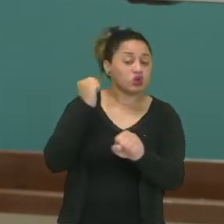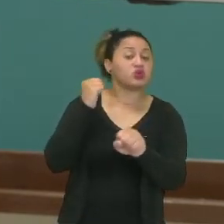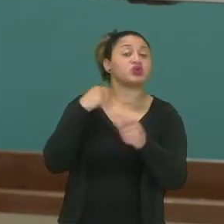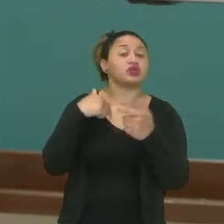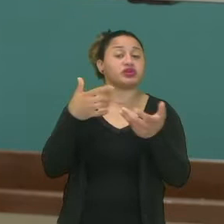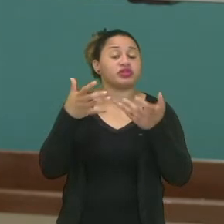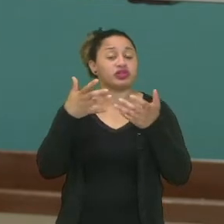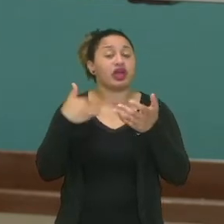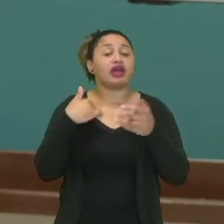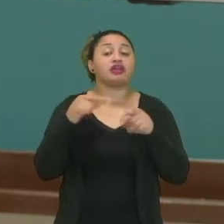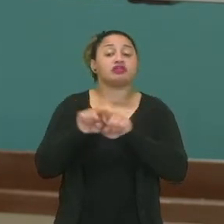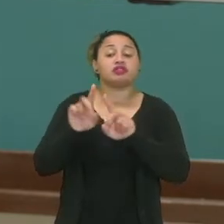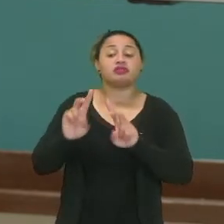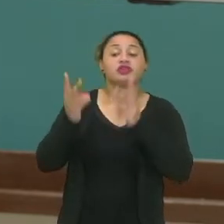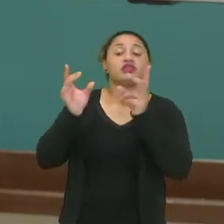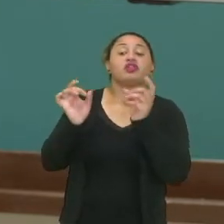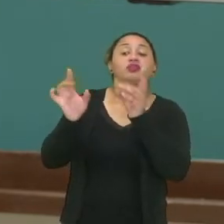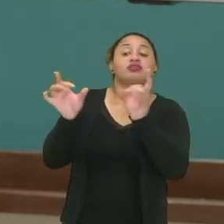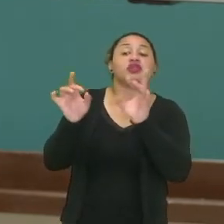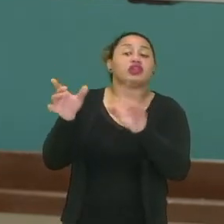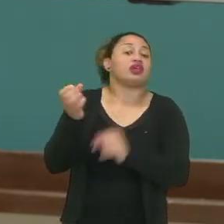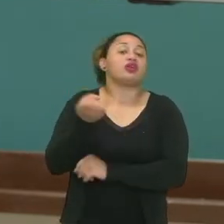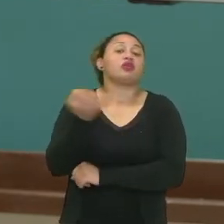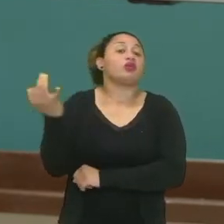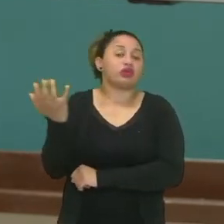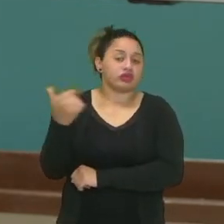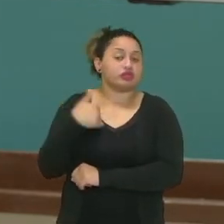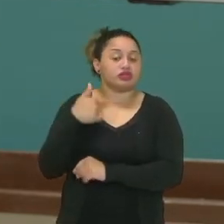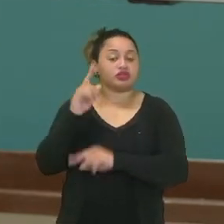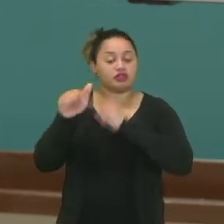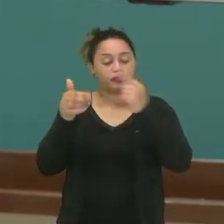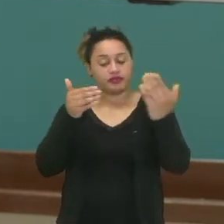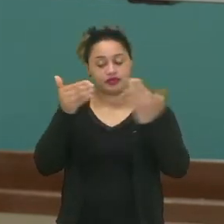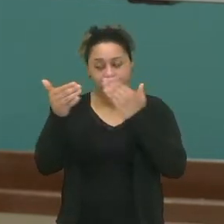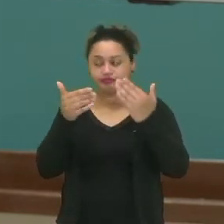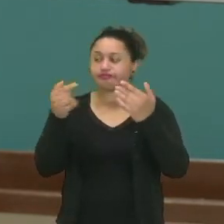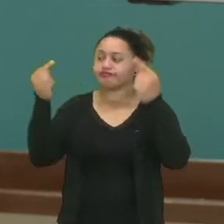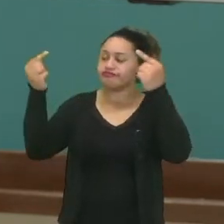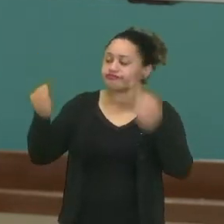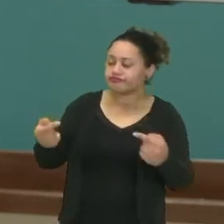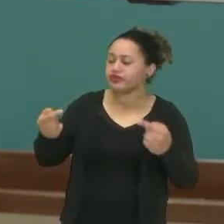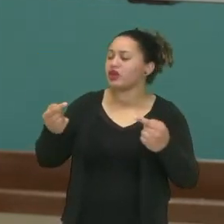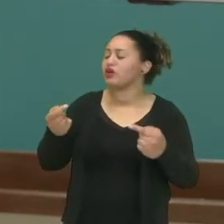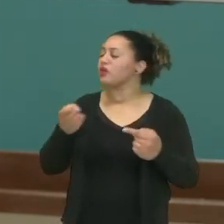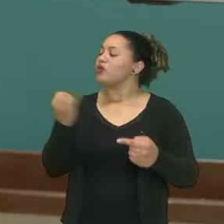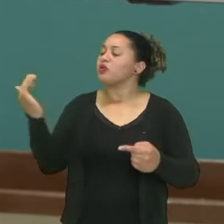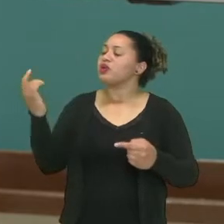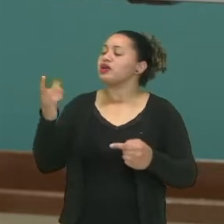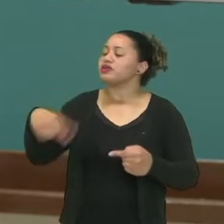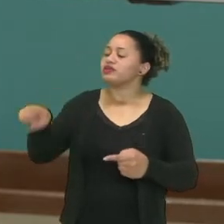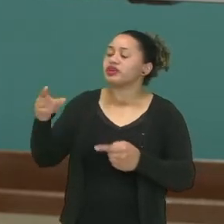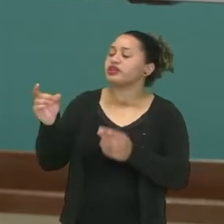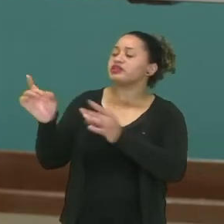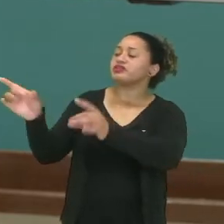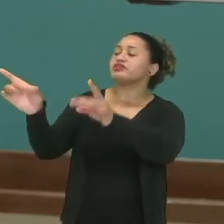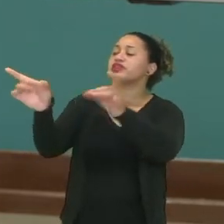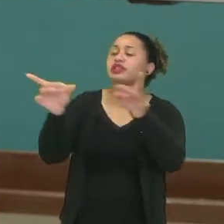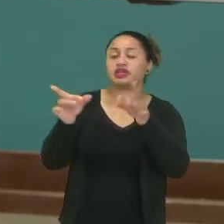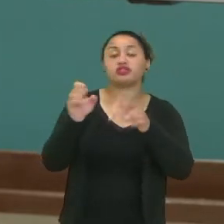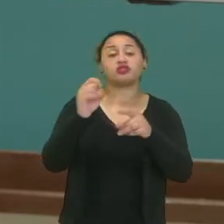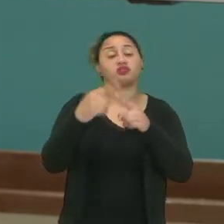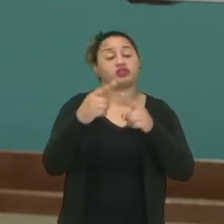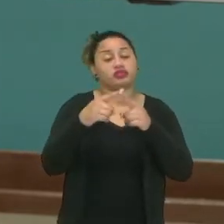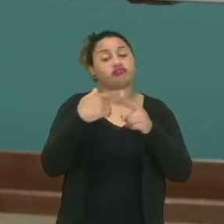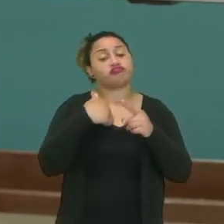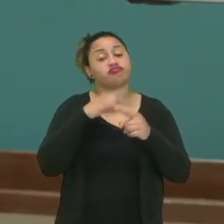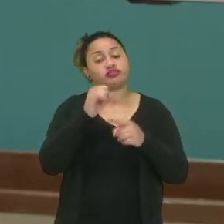e o valor de venda. E também para a gente comparar com os nossos concorrentes qual é o preço que eles estão ofertando. Se a gente ofertar um